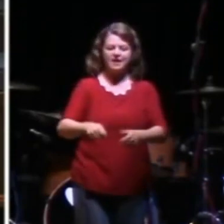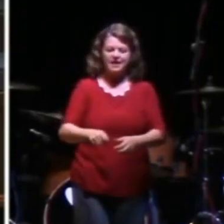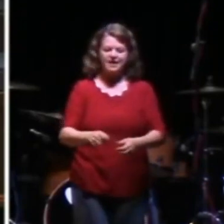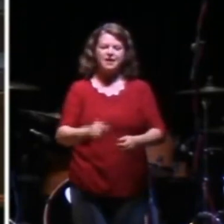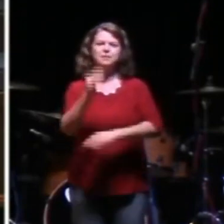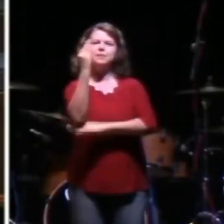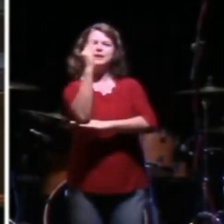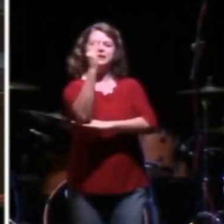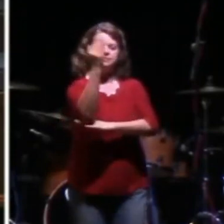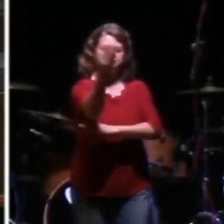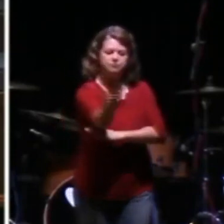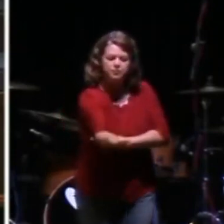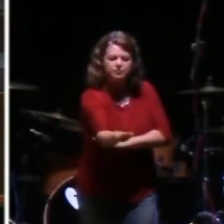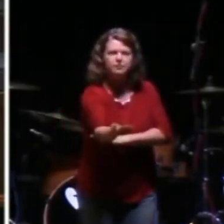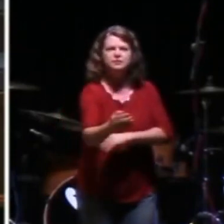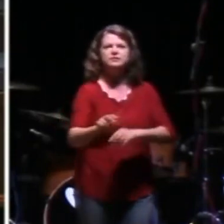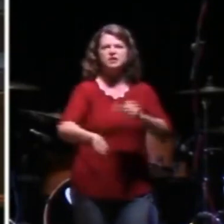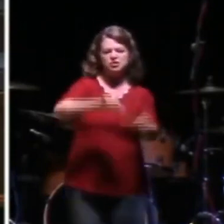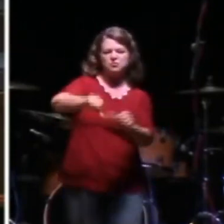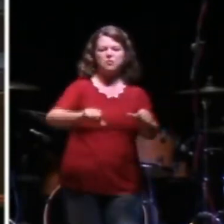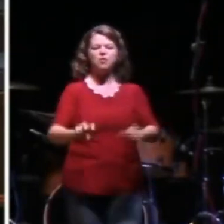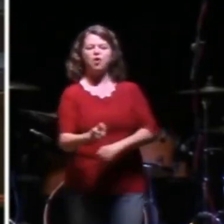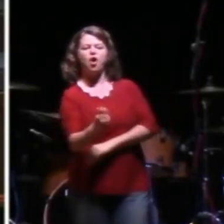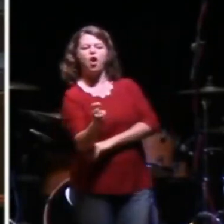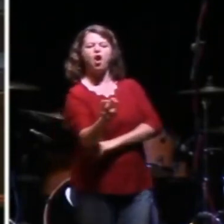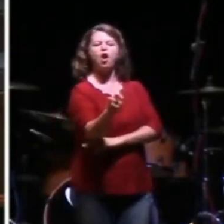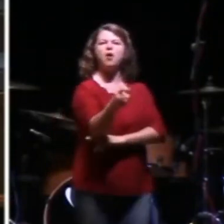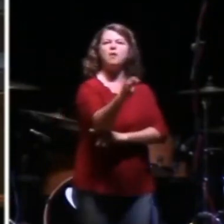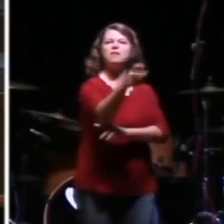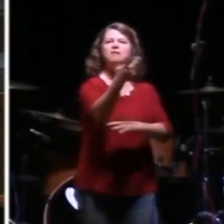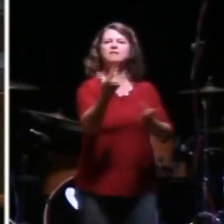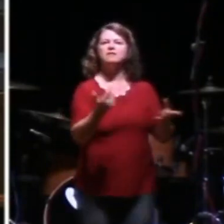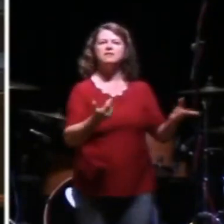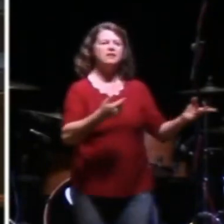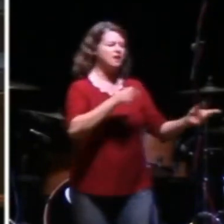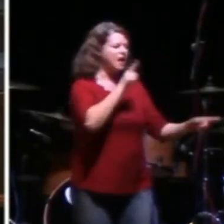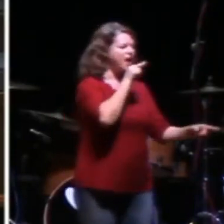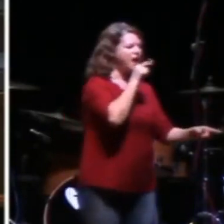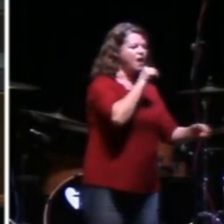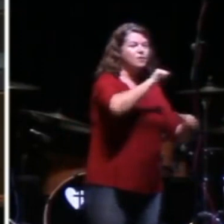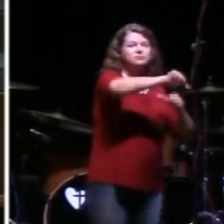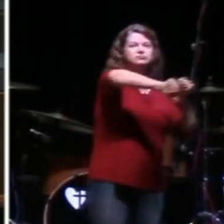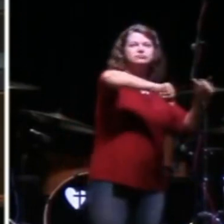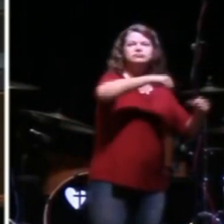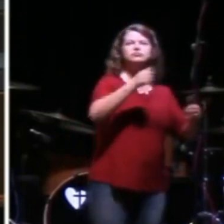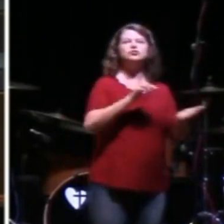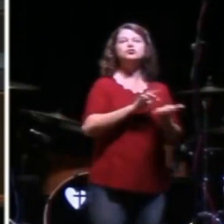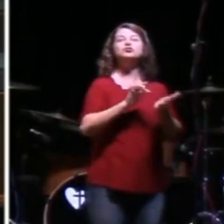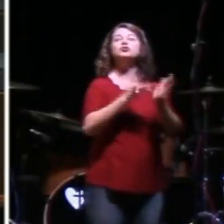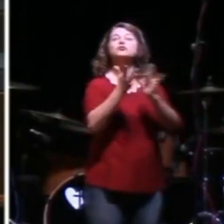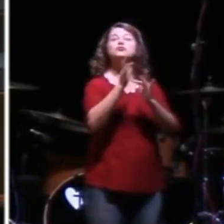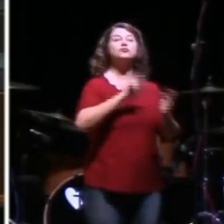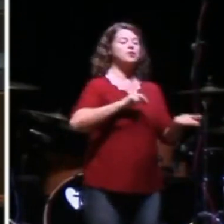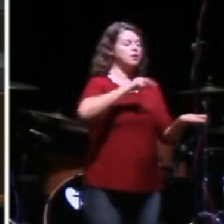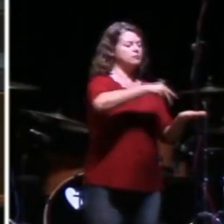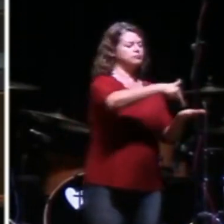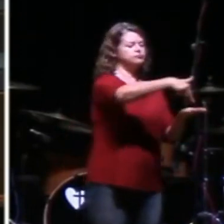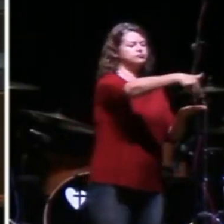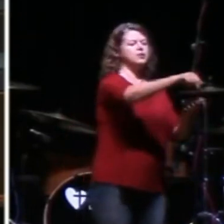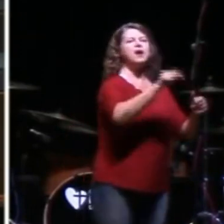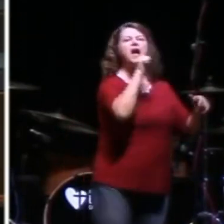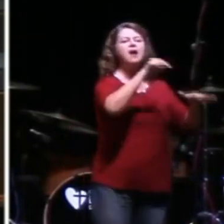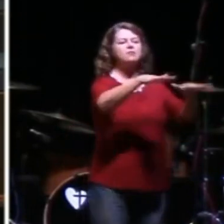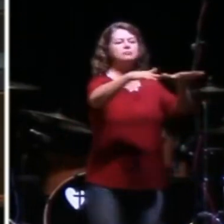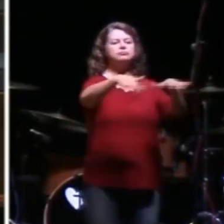natural ficou debaixo da qualidade dele fez com que a água virasse chão para jesus andar tia